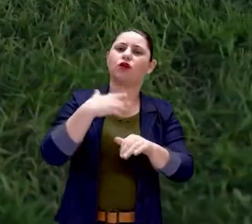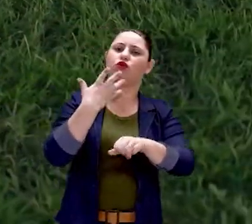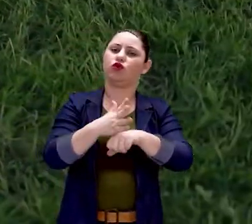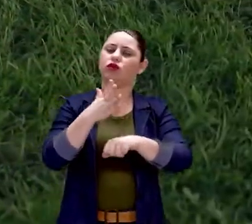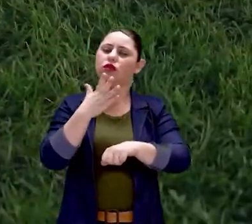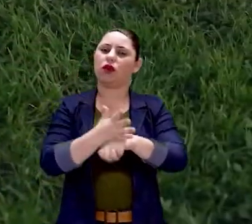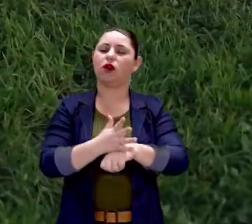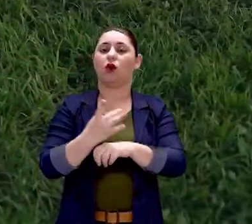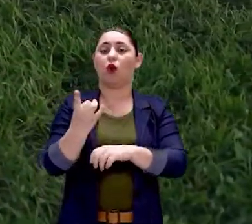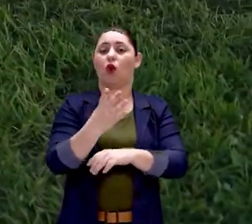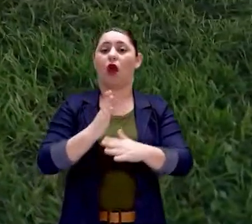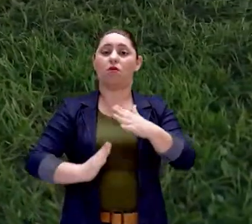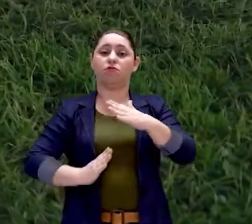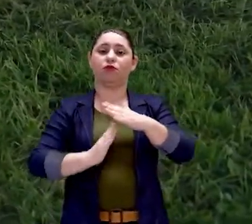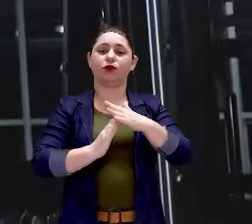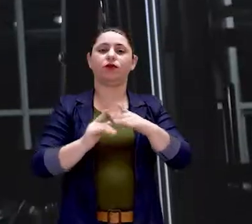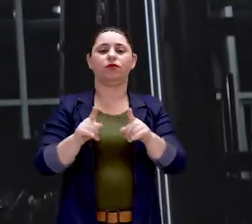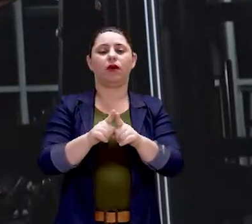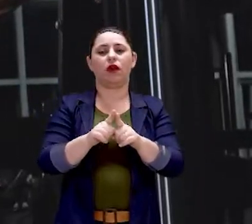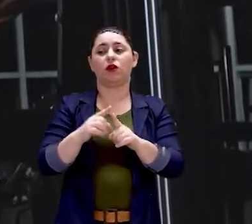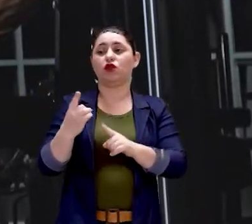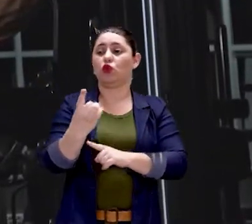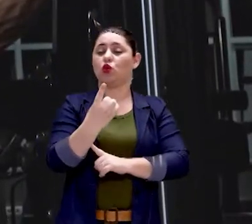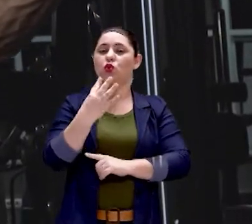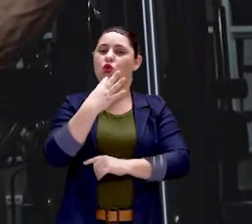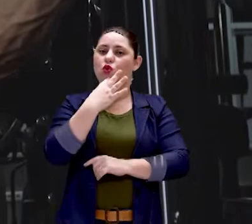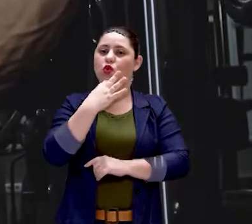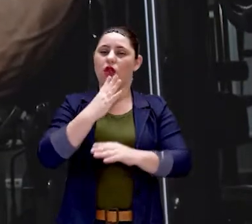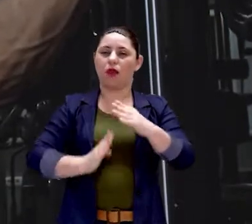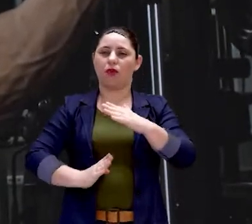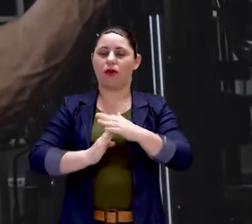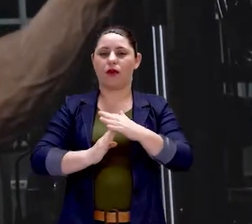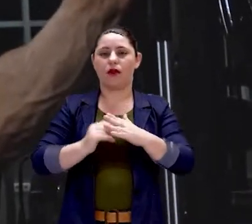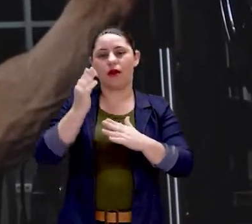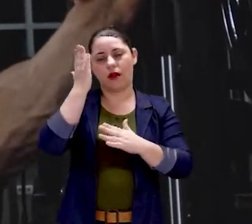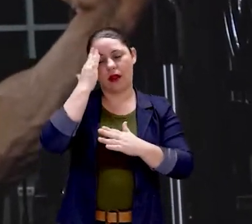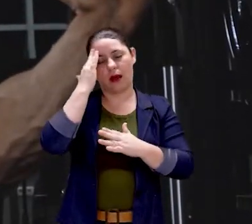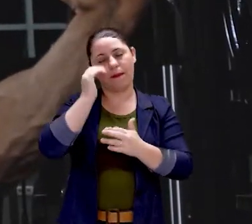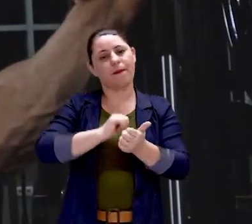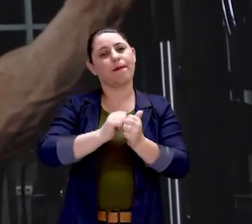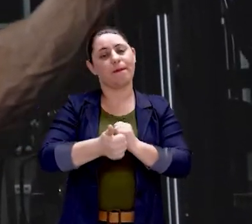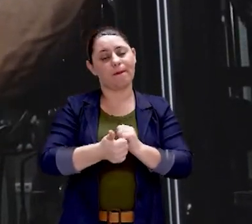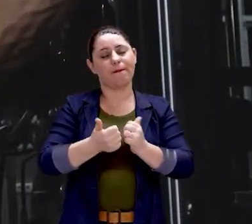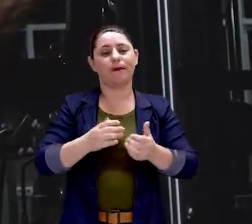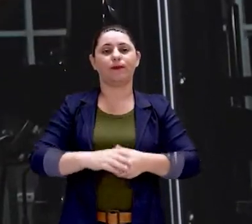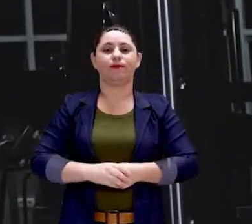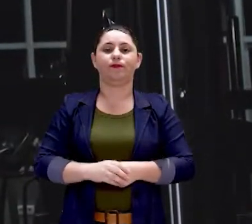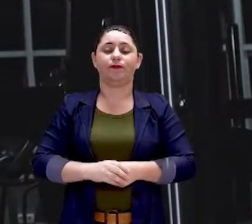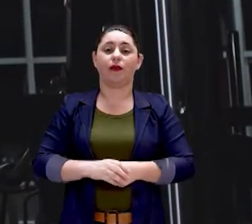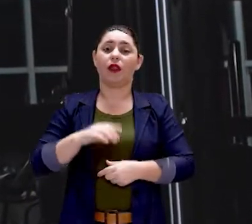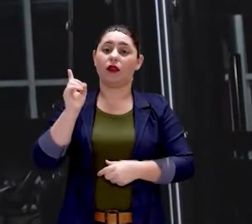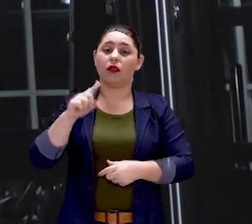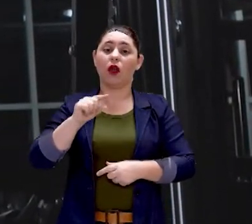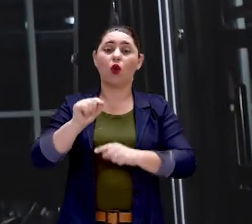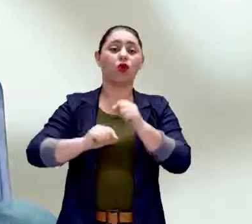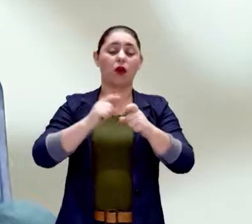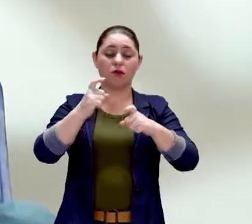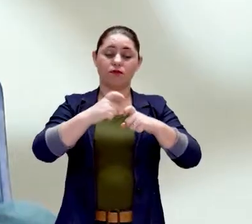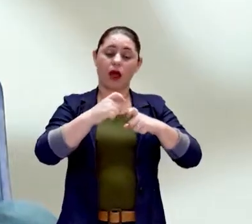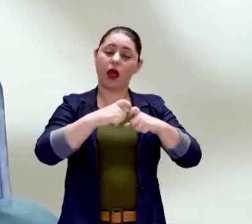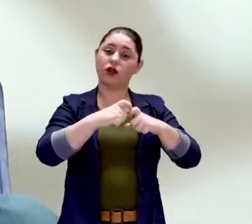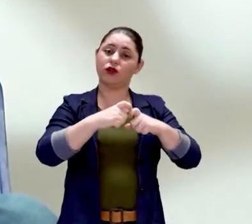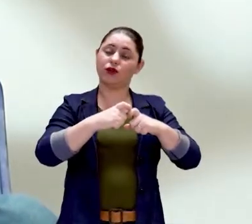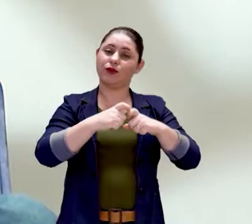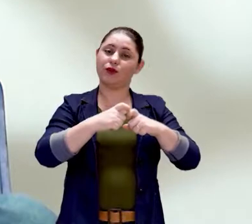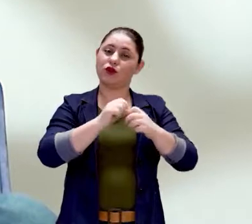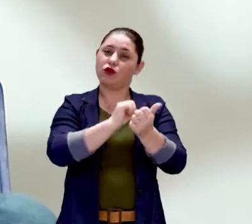treino, cada um tem o seu limite. Então, basta cada um conhecer o seu limite para essa atividade física. E nisso que está o médico do